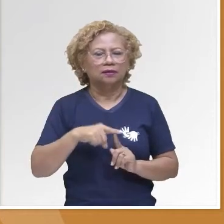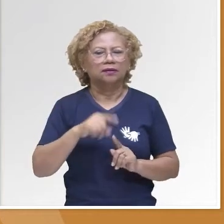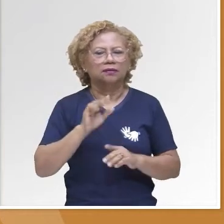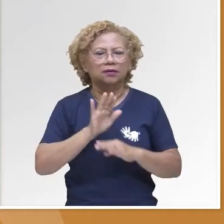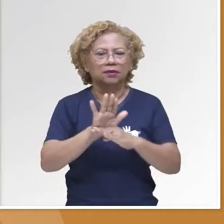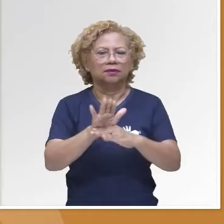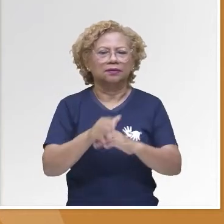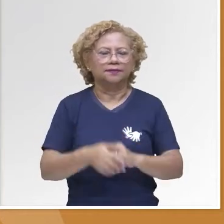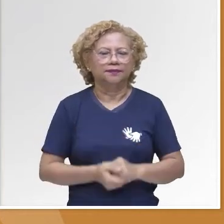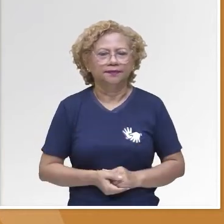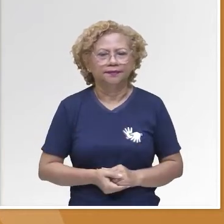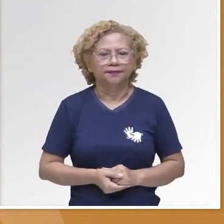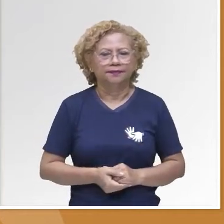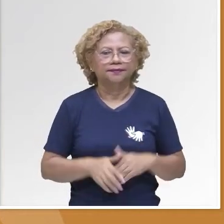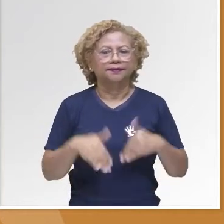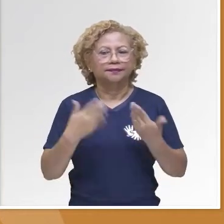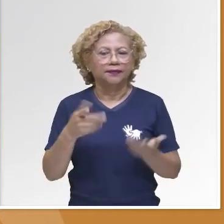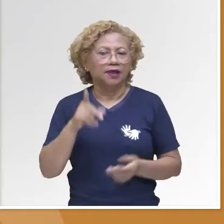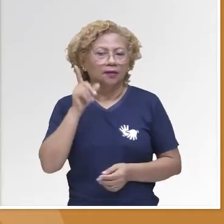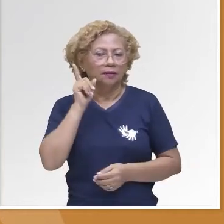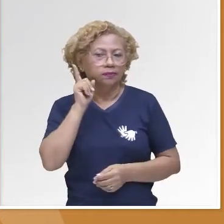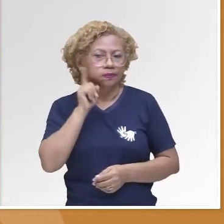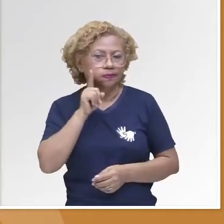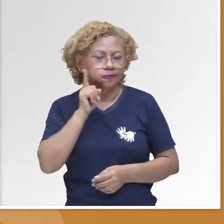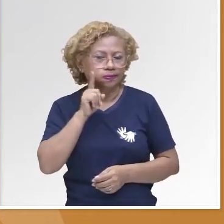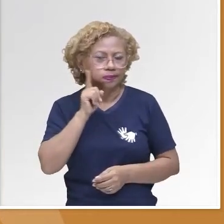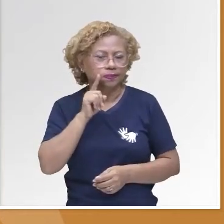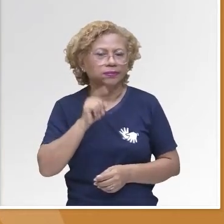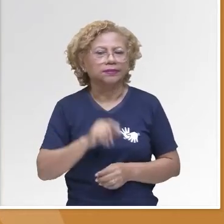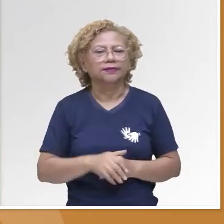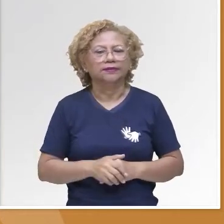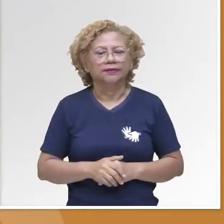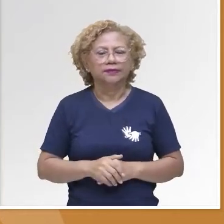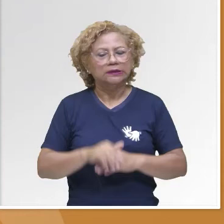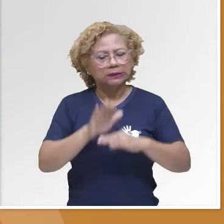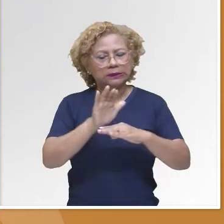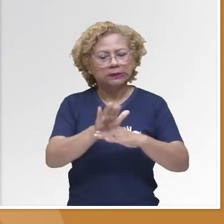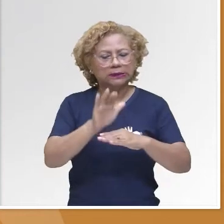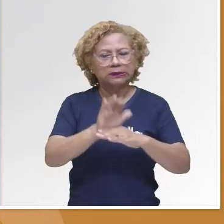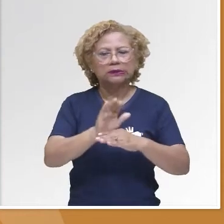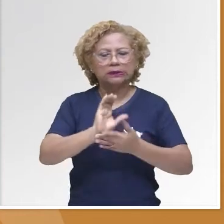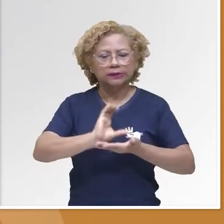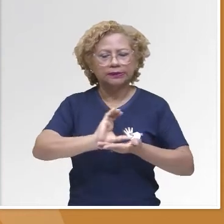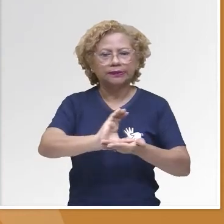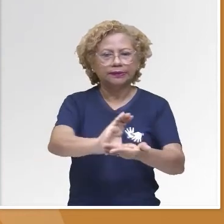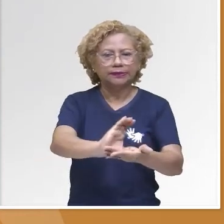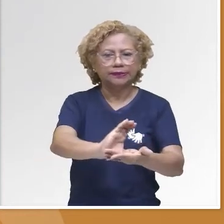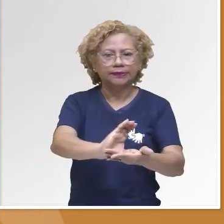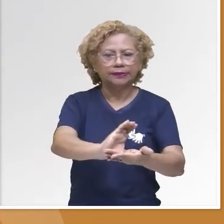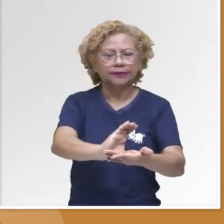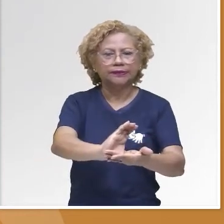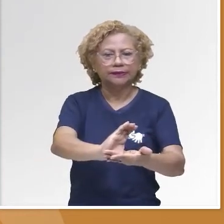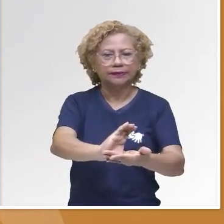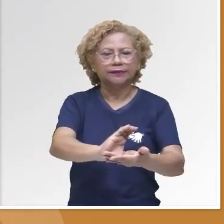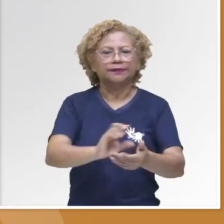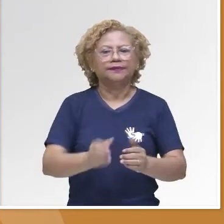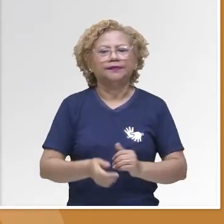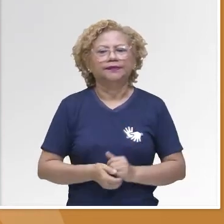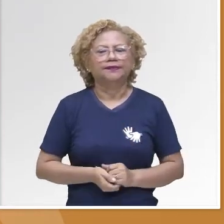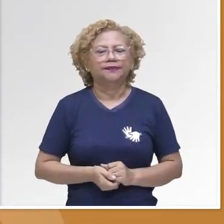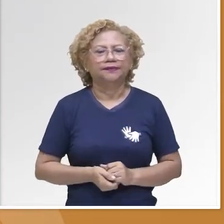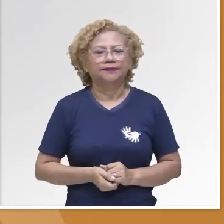Então, os Estados Unidos acaba começando, né, a investir no território japonês, e